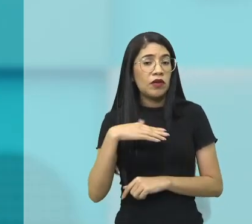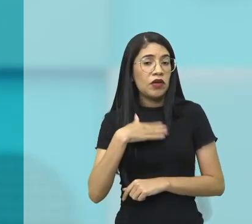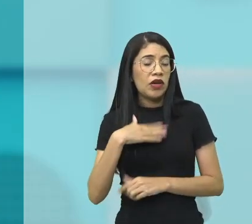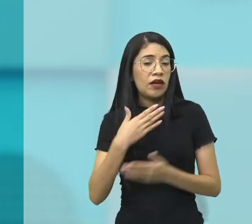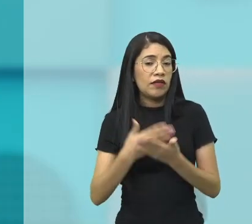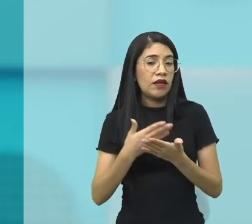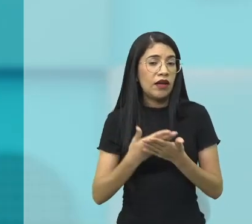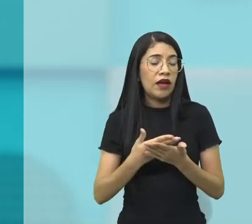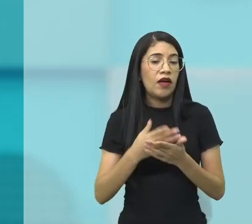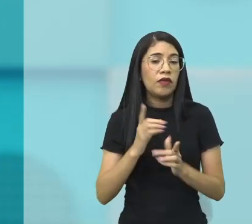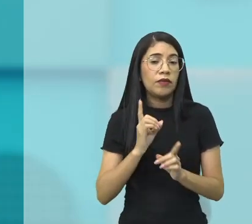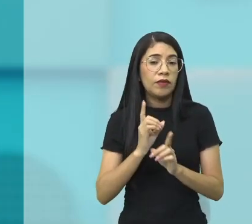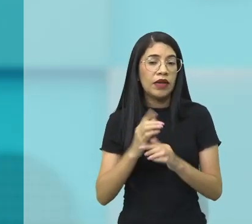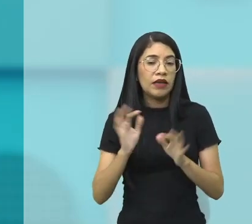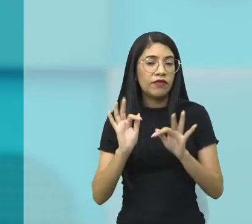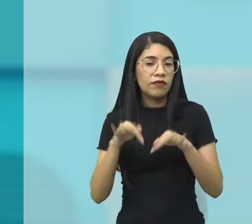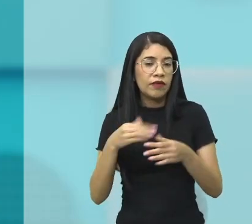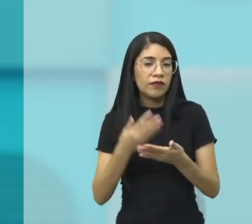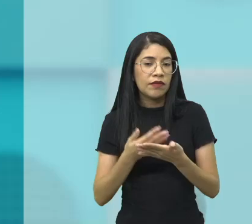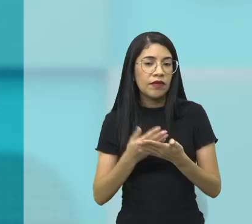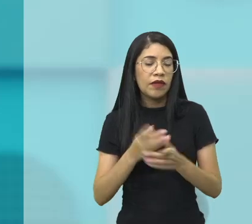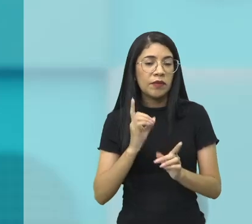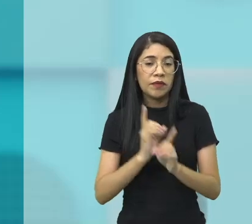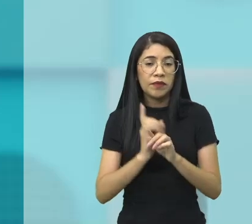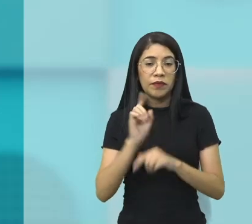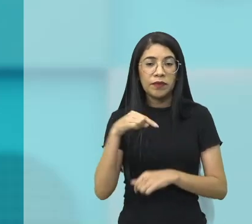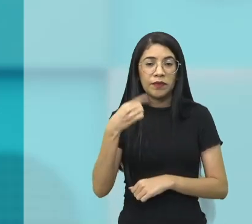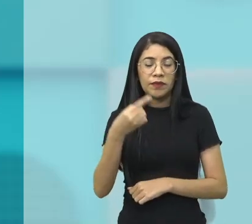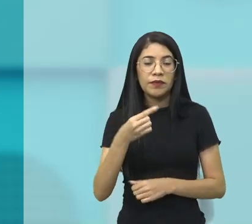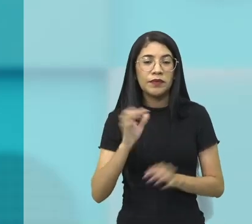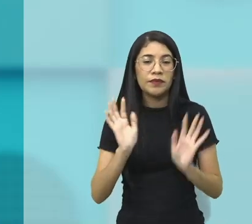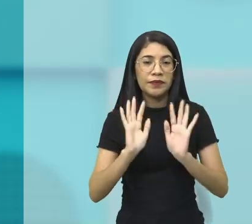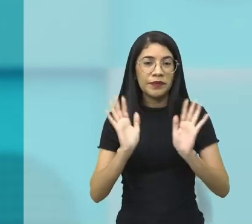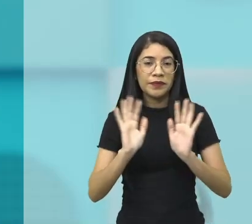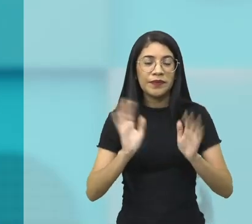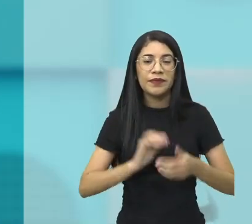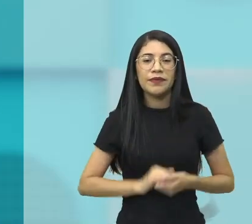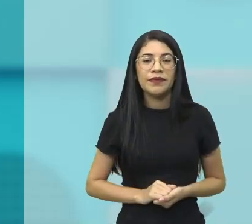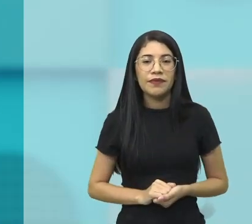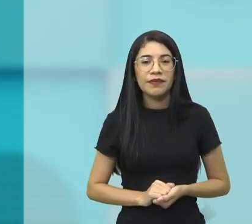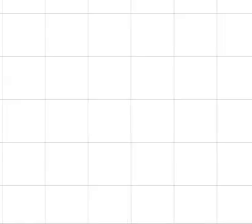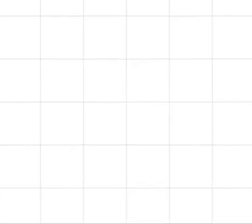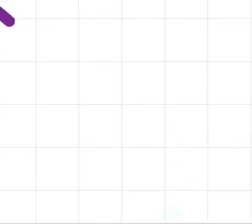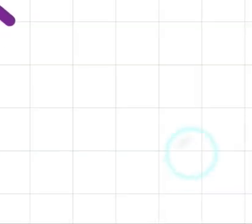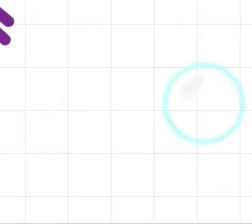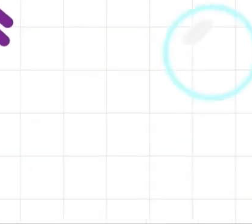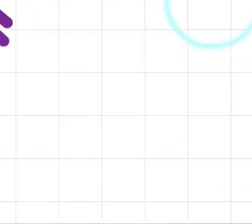gostado da nossa aula. A gente fica por aqui e até a próxima. Tchau, tchau!